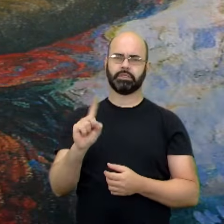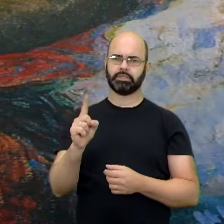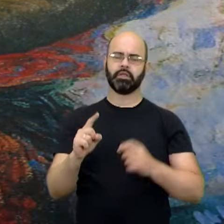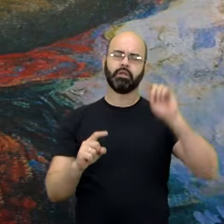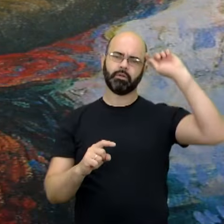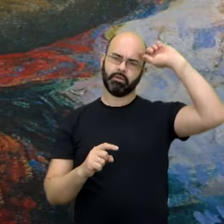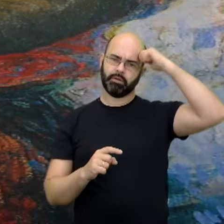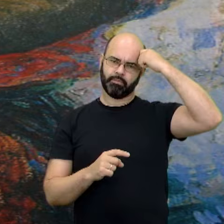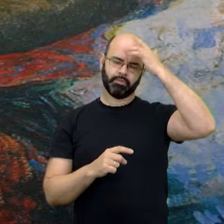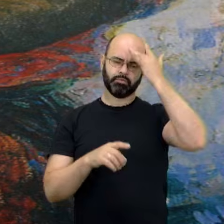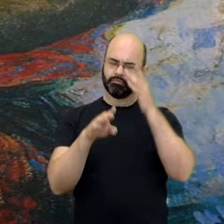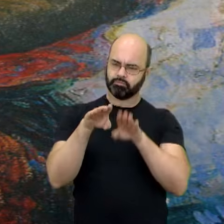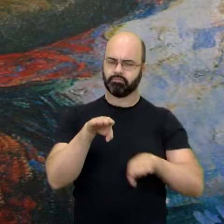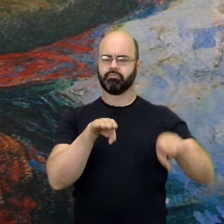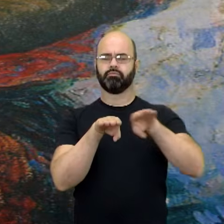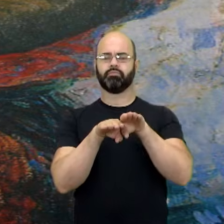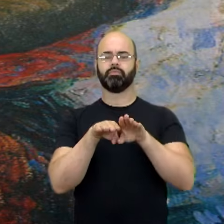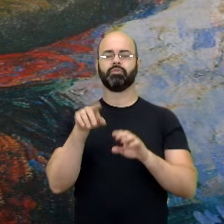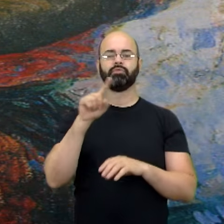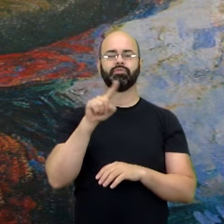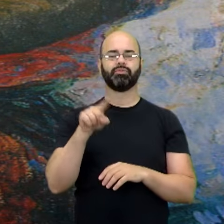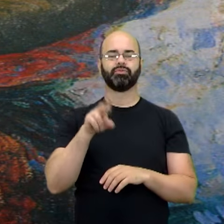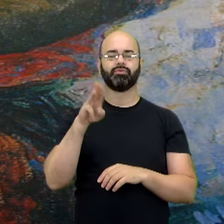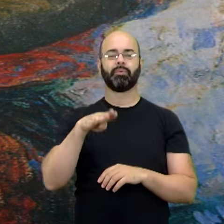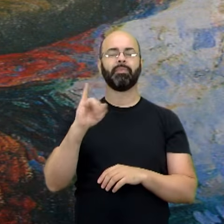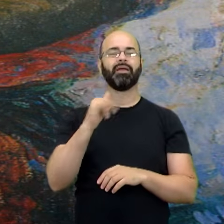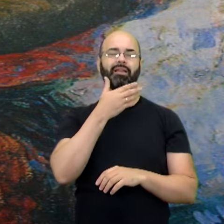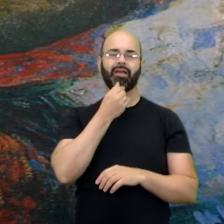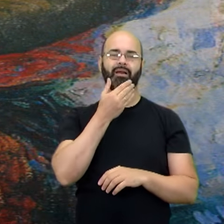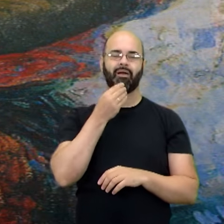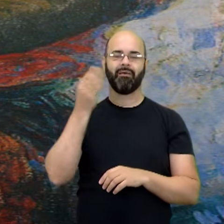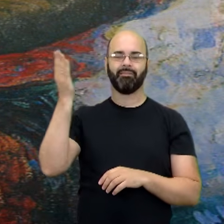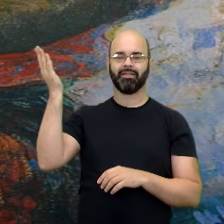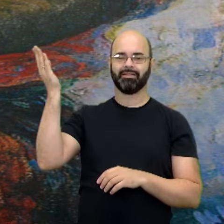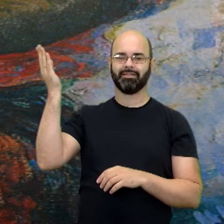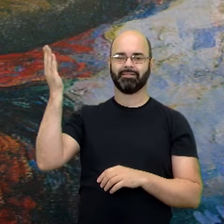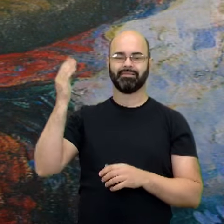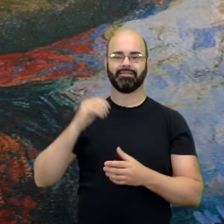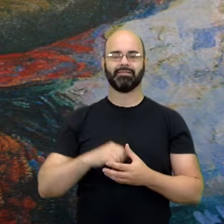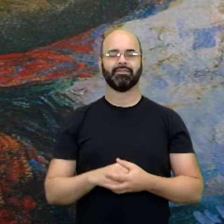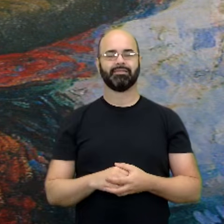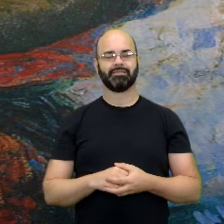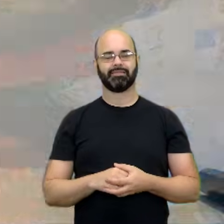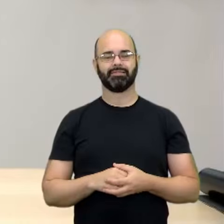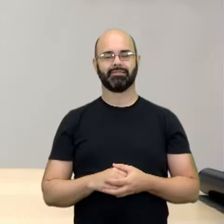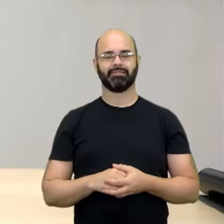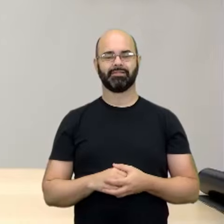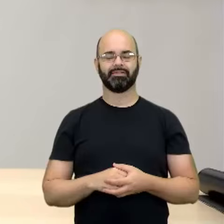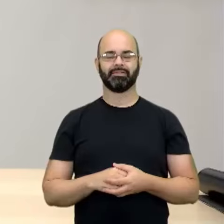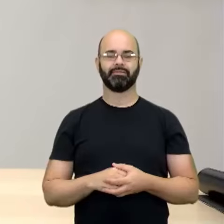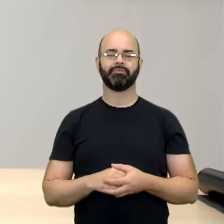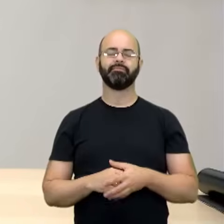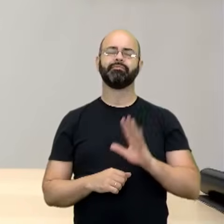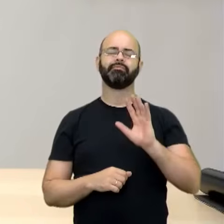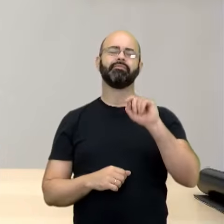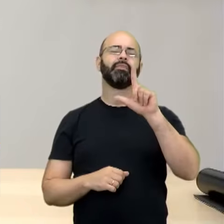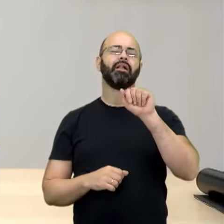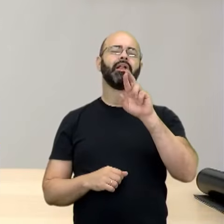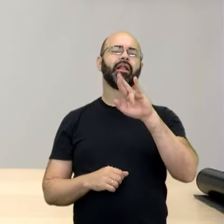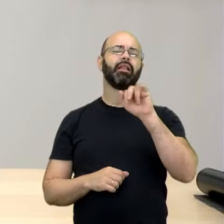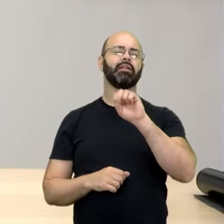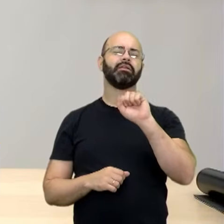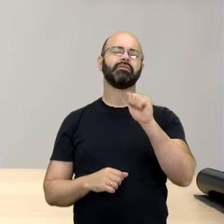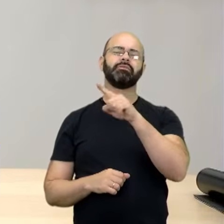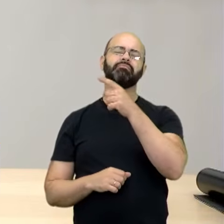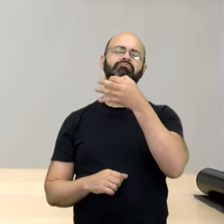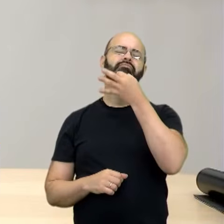negro. E aqui tem a imagem de Zumbi dos Palmares. Eu vou pedir para Larissa falar um pouco, né, sobre a percepção